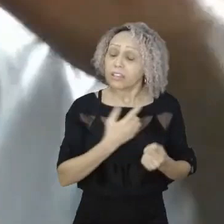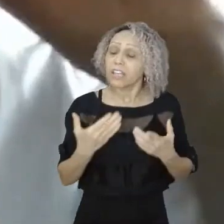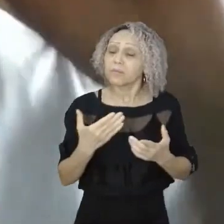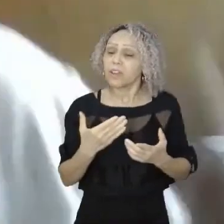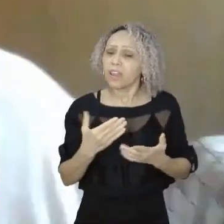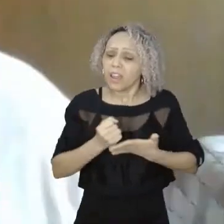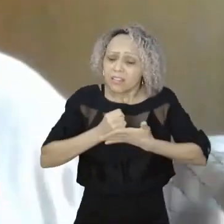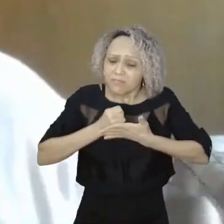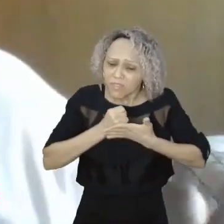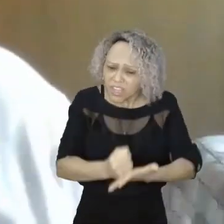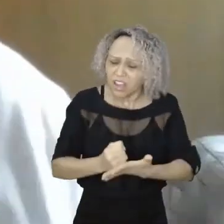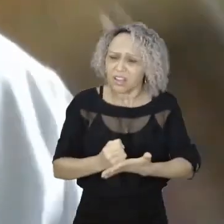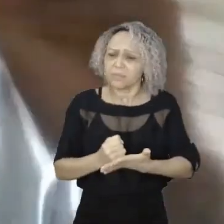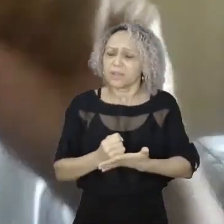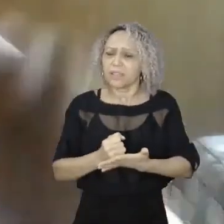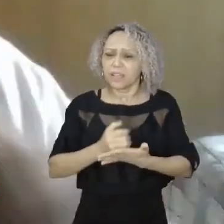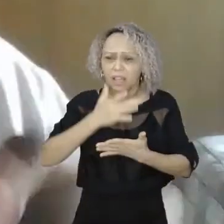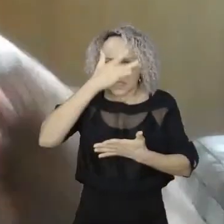que é o direito básico